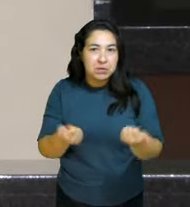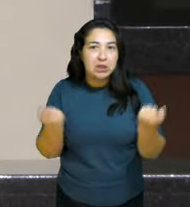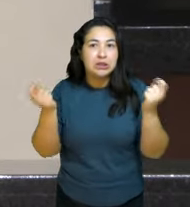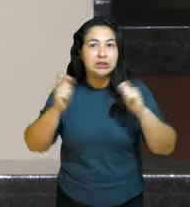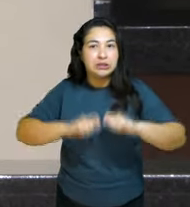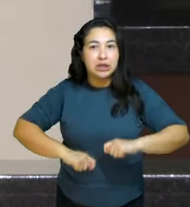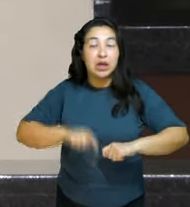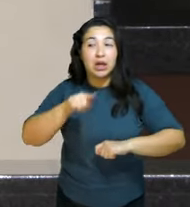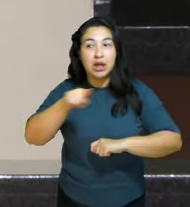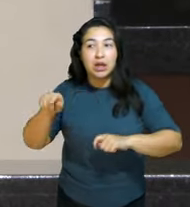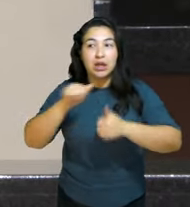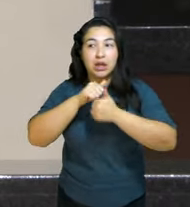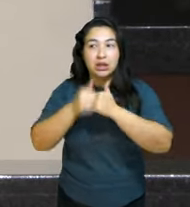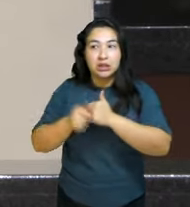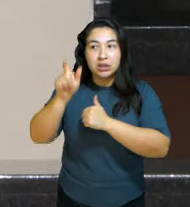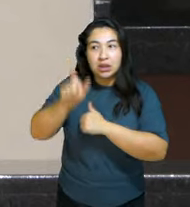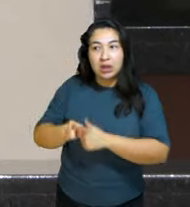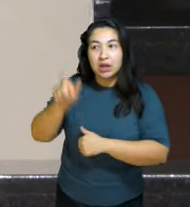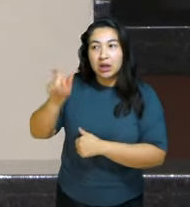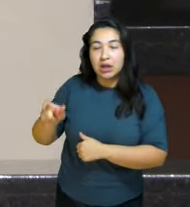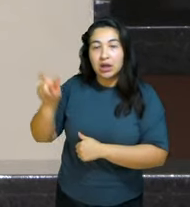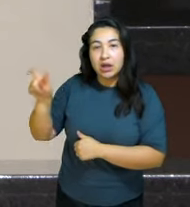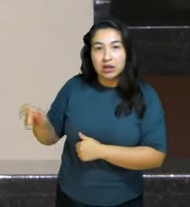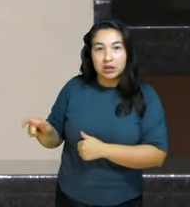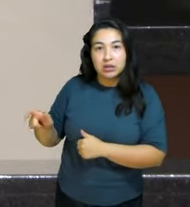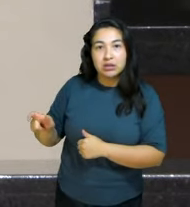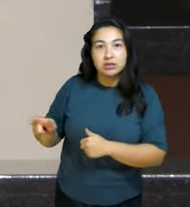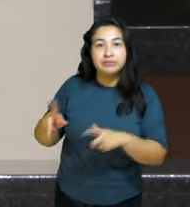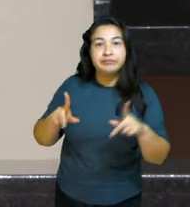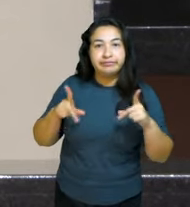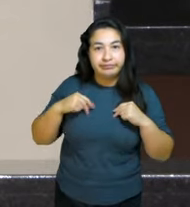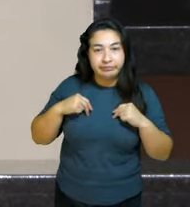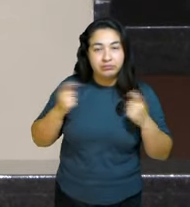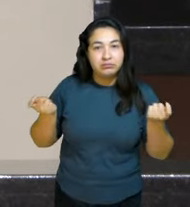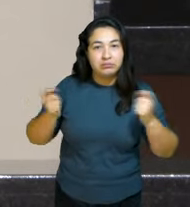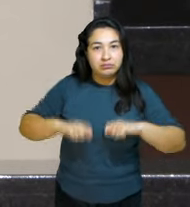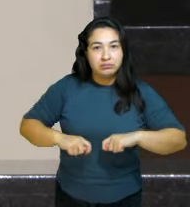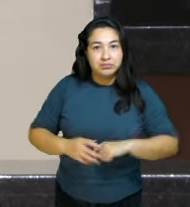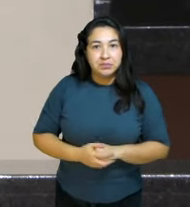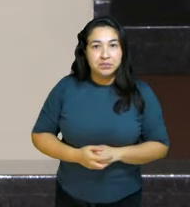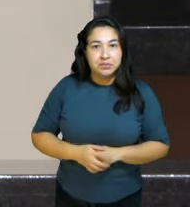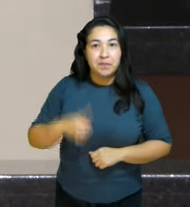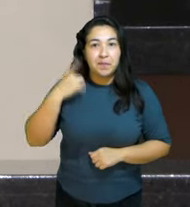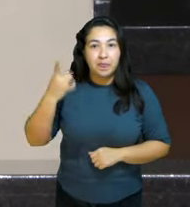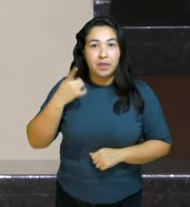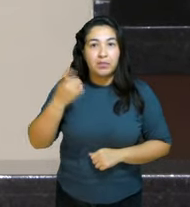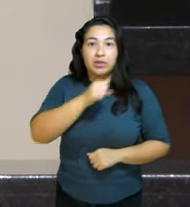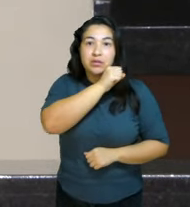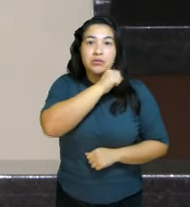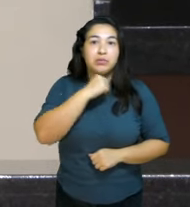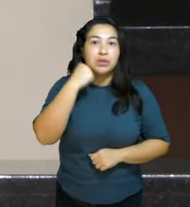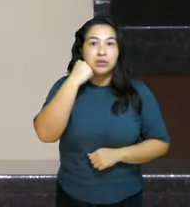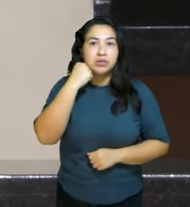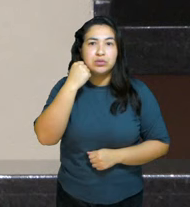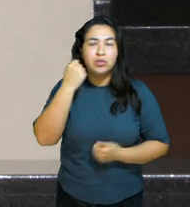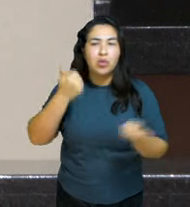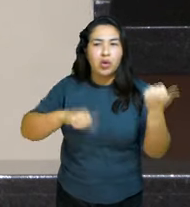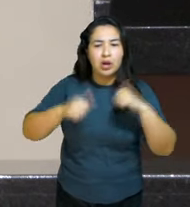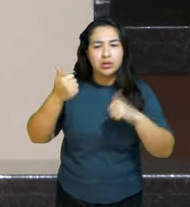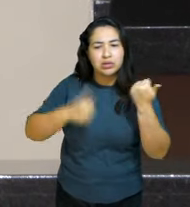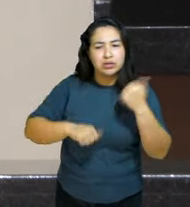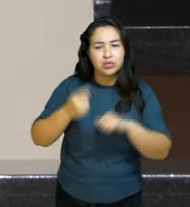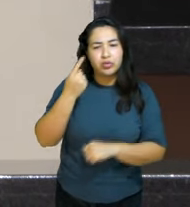atleta catarinense, as federações, os dirigentes mereçam, os municípios mereçam. O deputado Massocco fez uma análise aqui que chama a